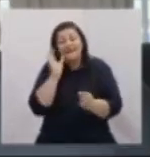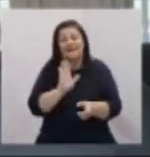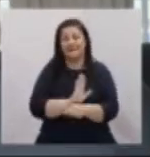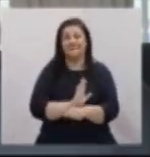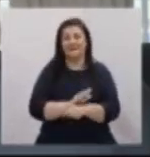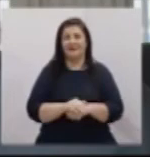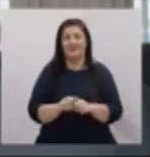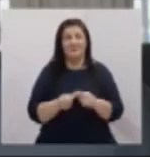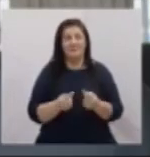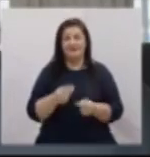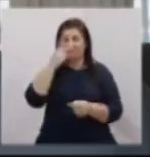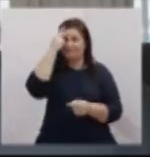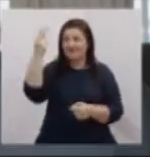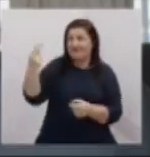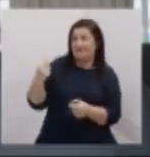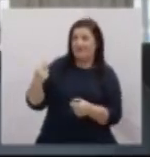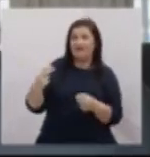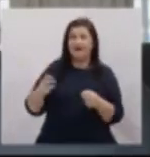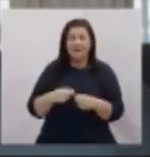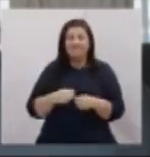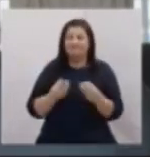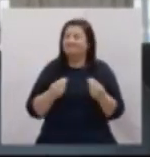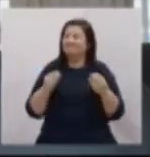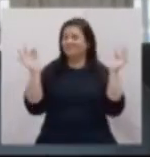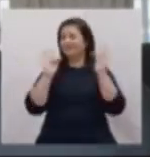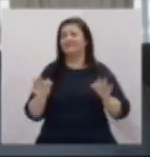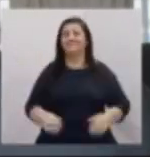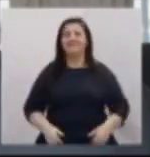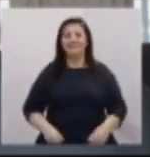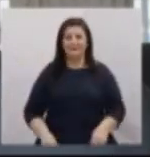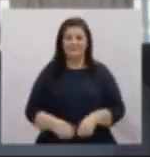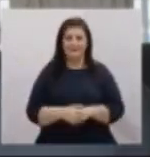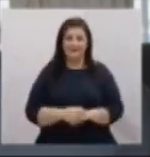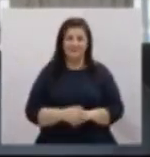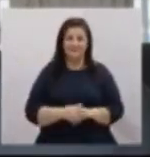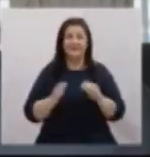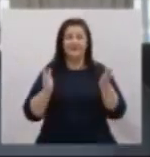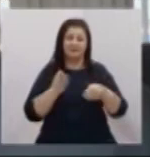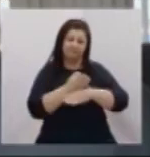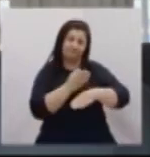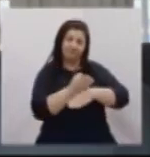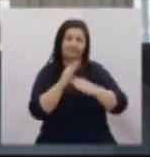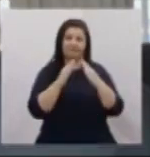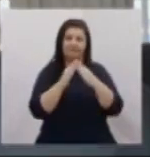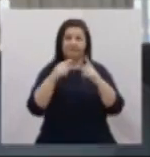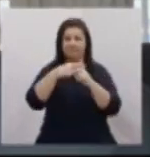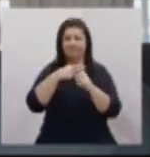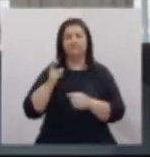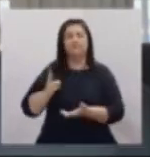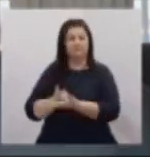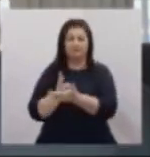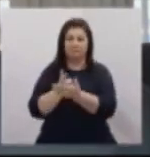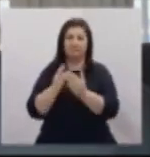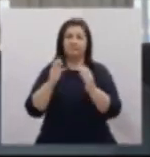e aí de repente alguém olha e reconhece, então a gente fica feliz, né? Por isso. Mas assim, eu já estou na igreja, participo, sempre fui católica, né?